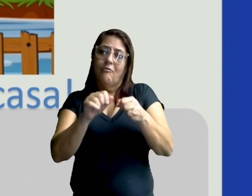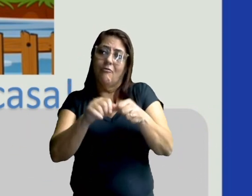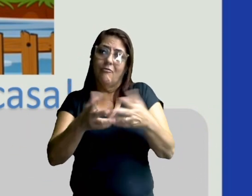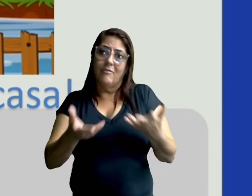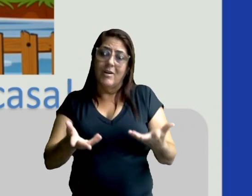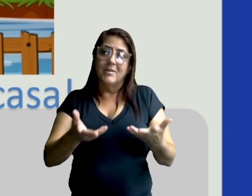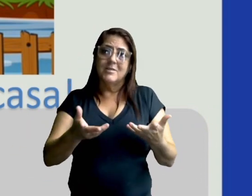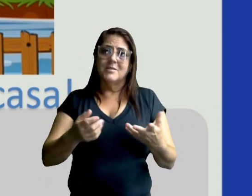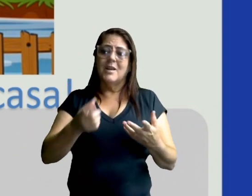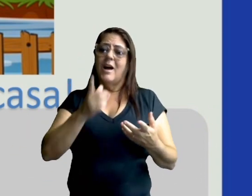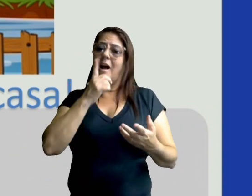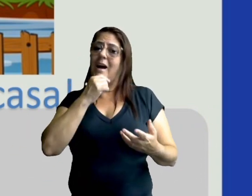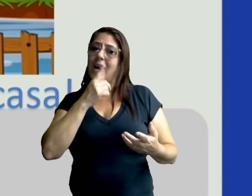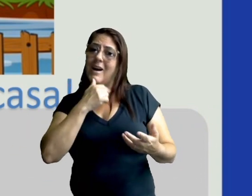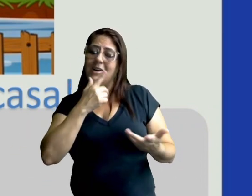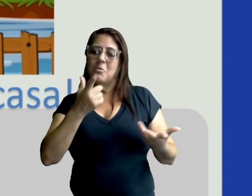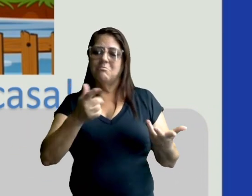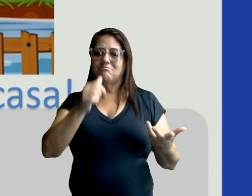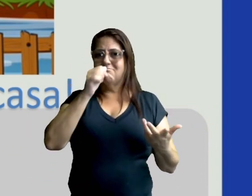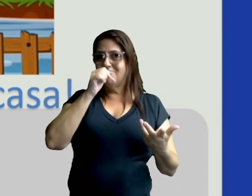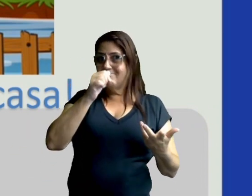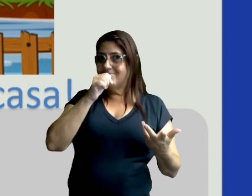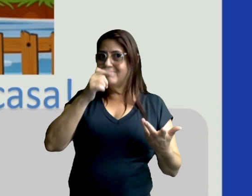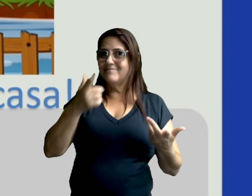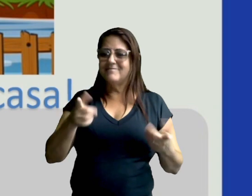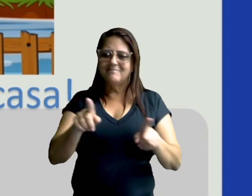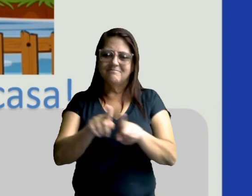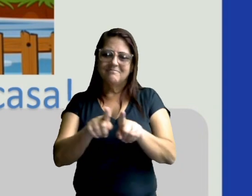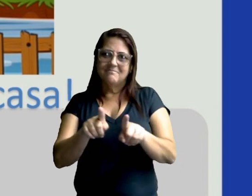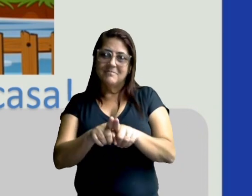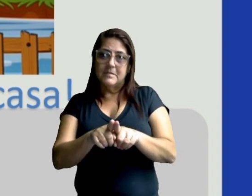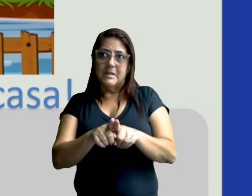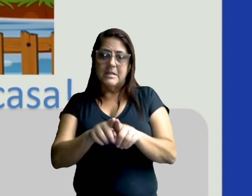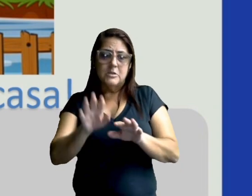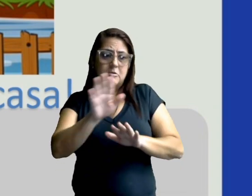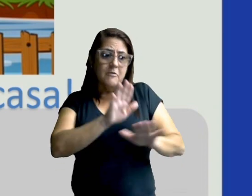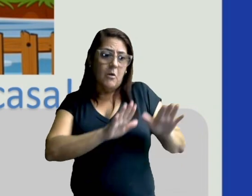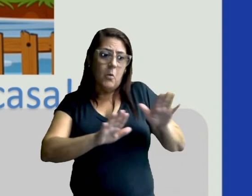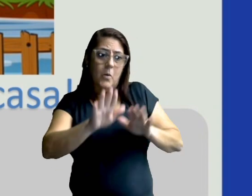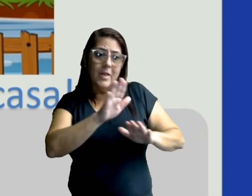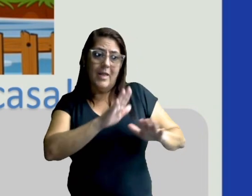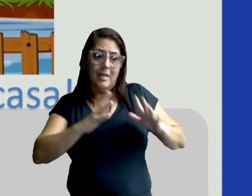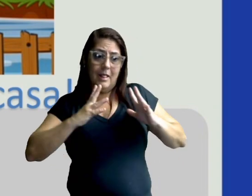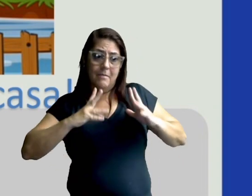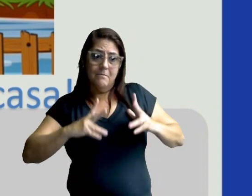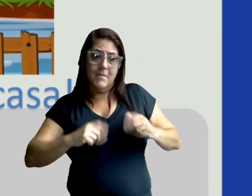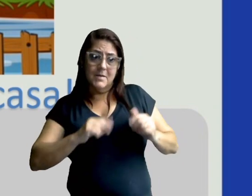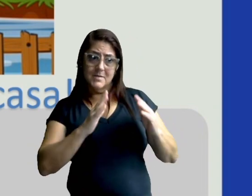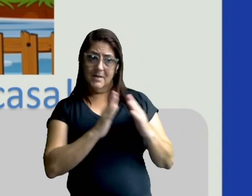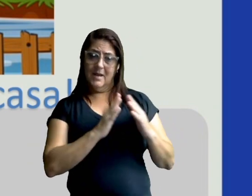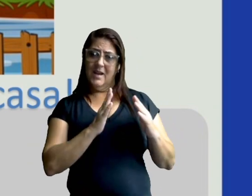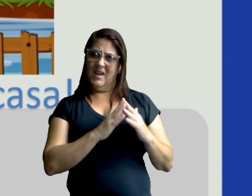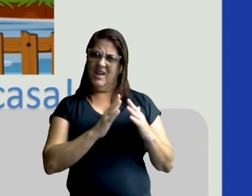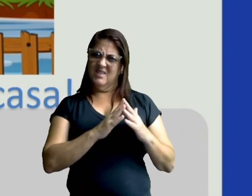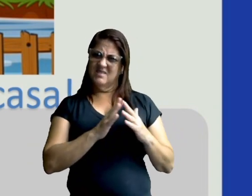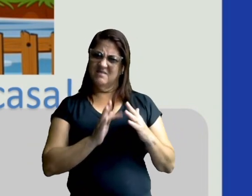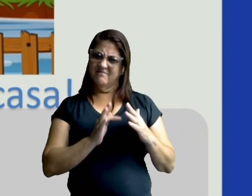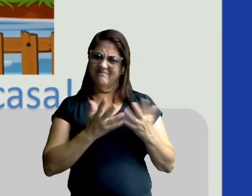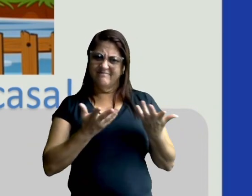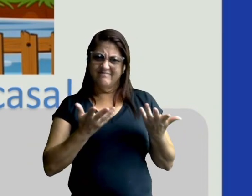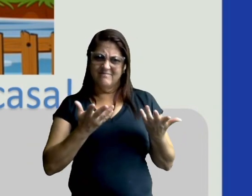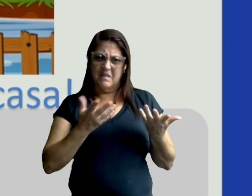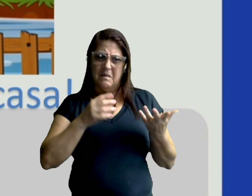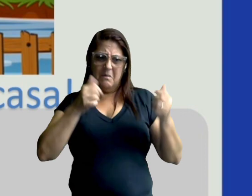de onde tiramos água para beber. E se ele não for bem cuidado, um dia ele pode, seus